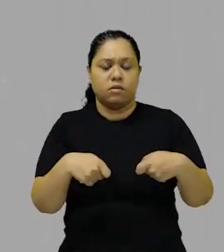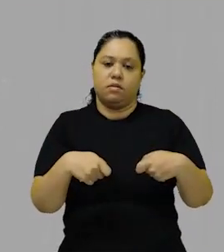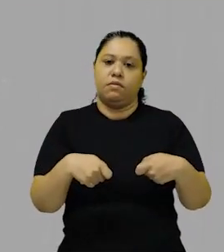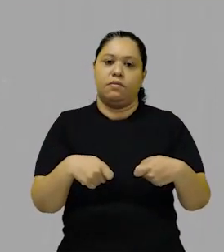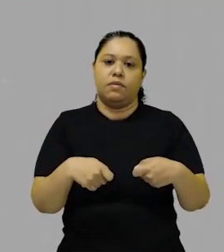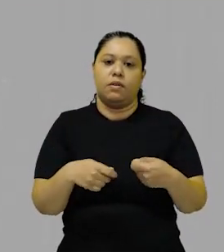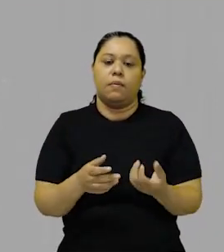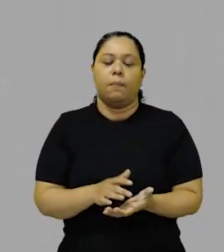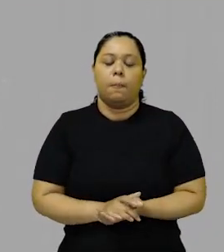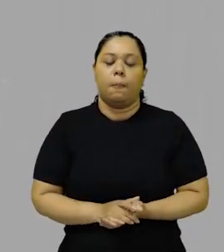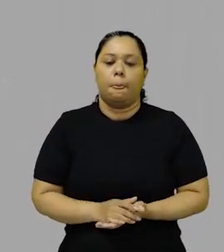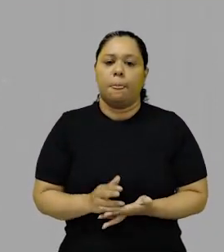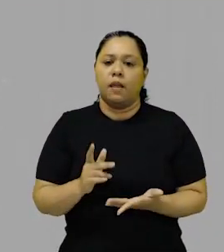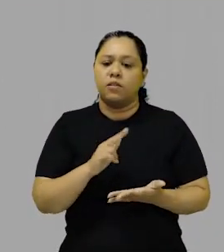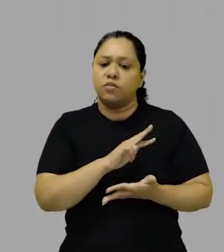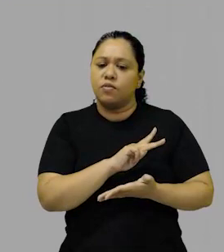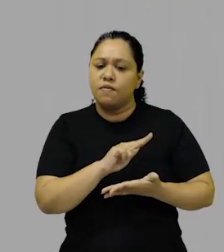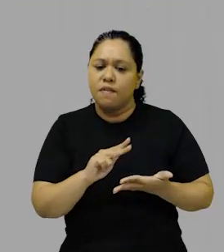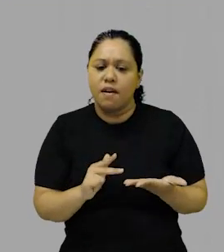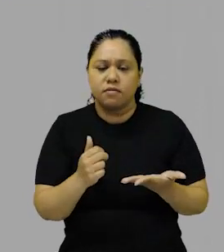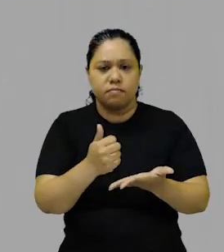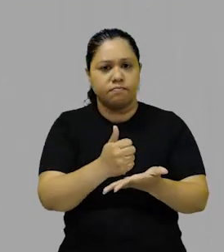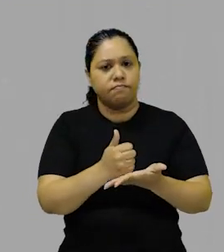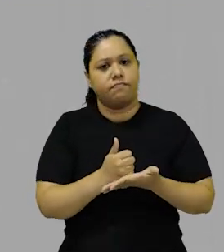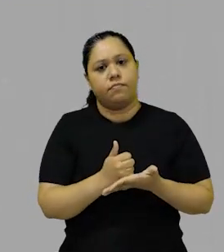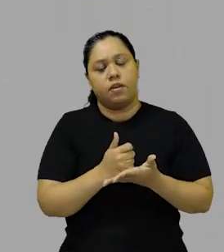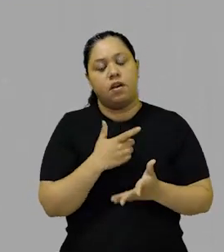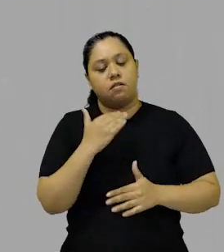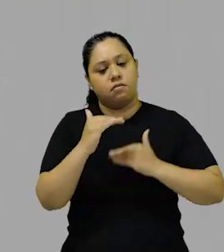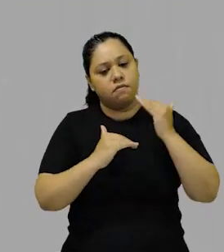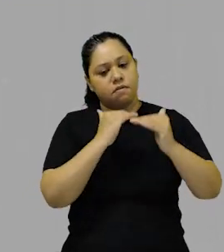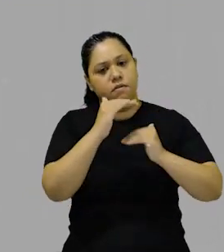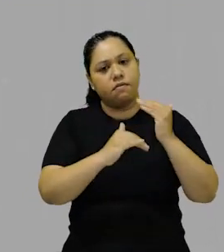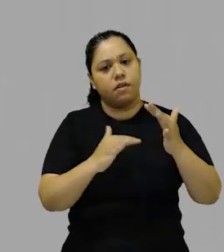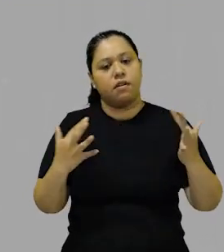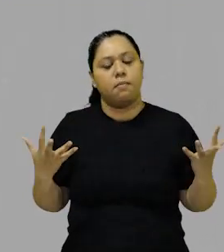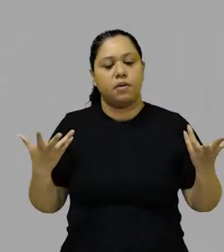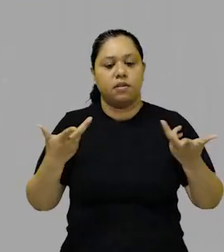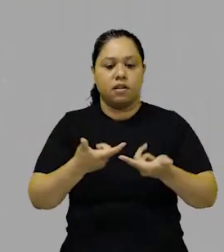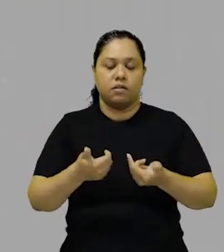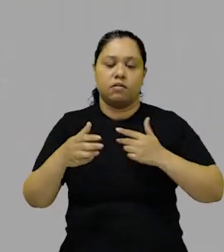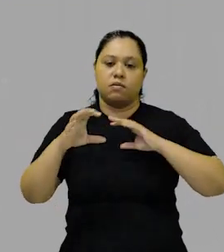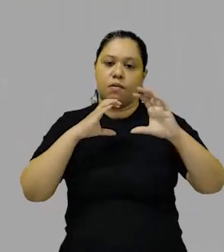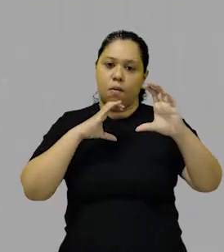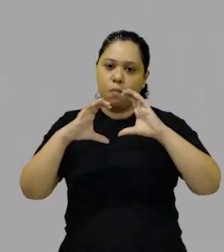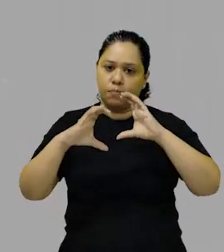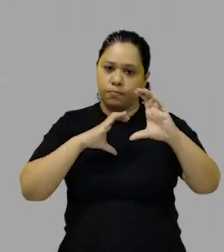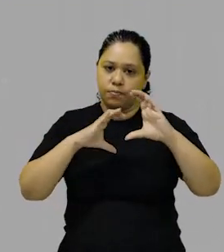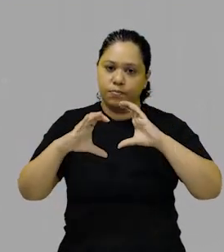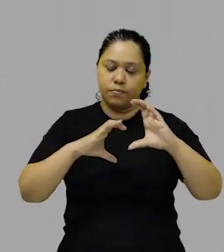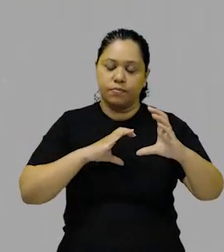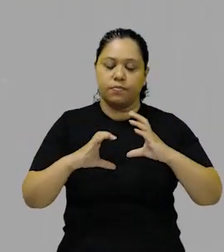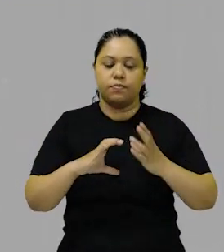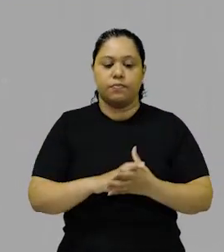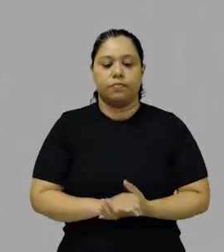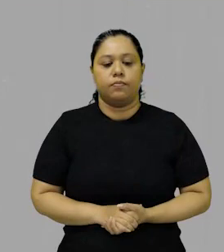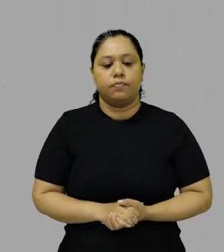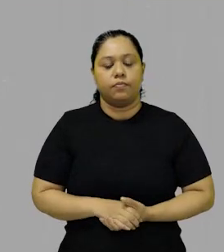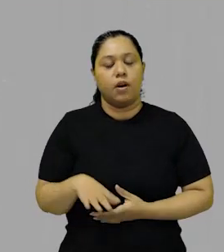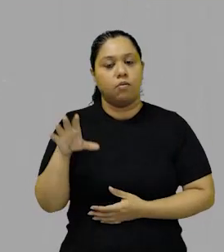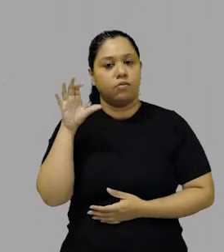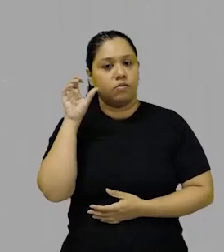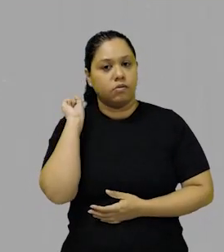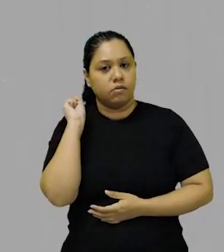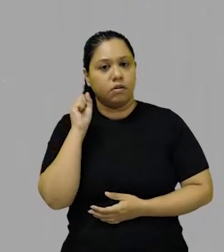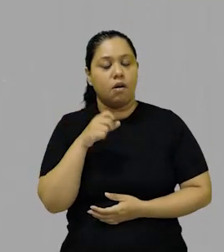de interpretações para você desenvolver as suas habilidades comunicativas. Tá? Justamente aqui, ó, a